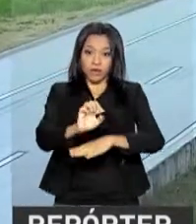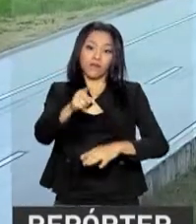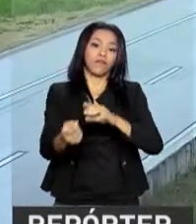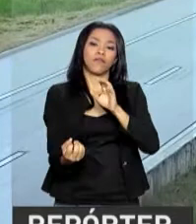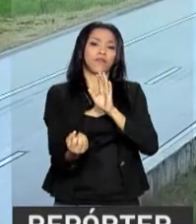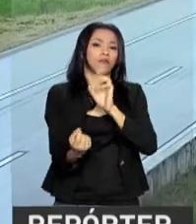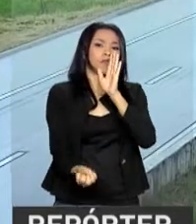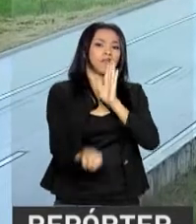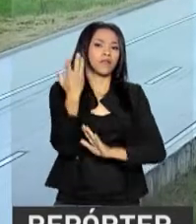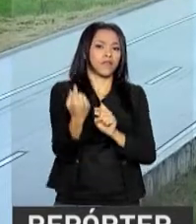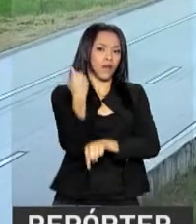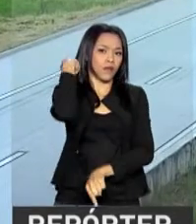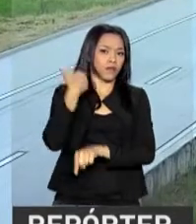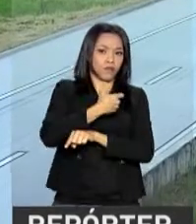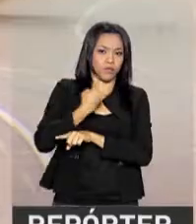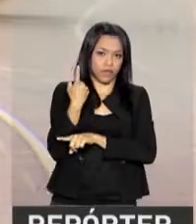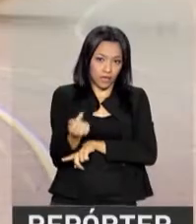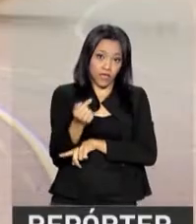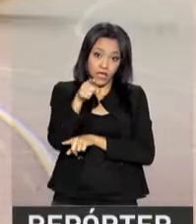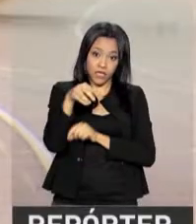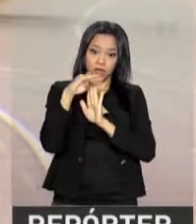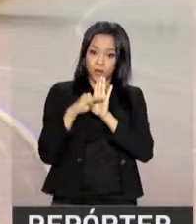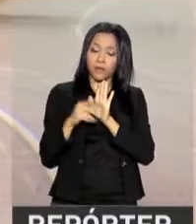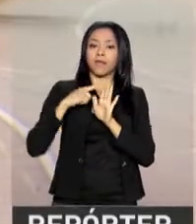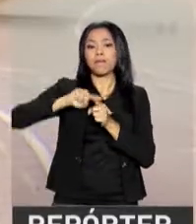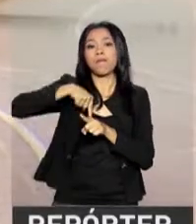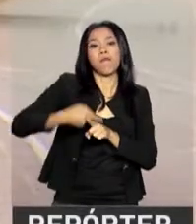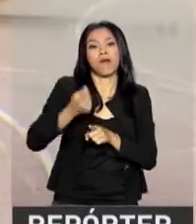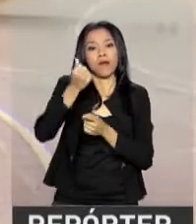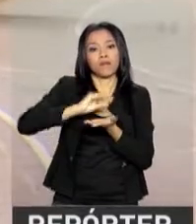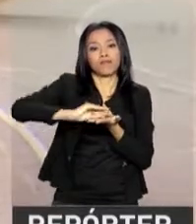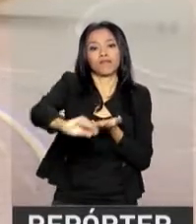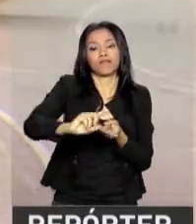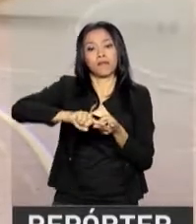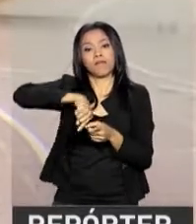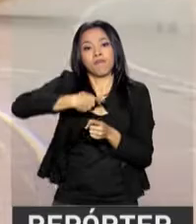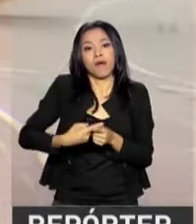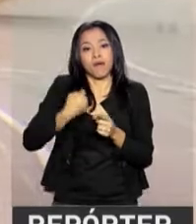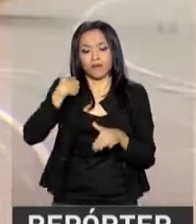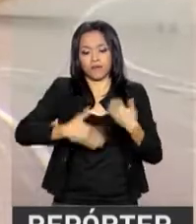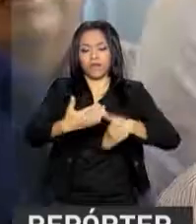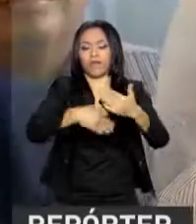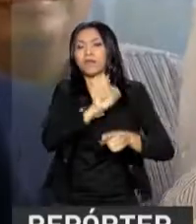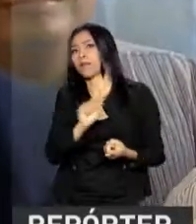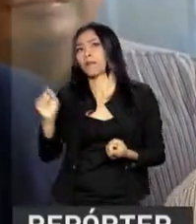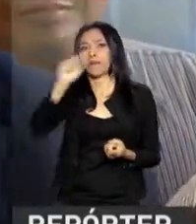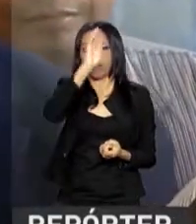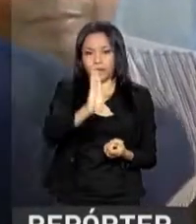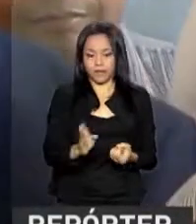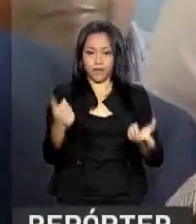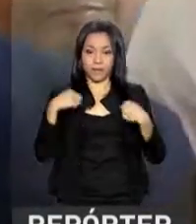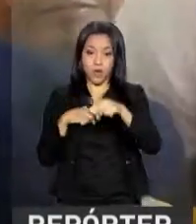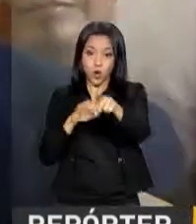2017 o programa propõe mais investimento e desenvolvimento em vários setores do país uma determinação